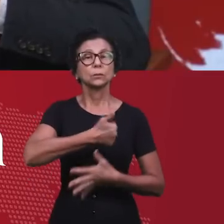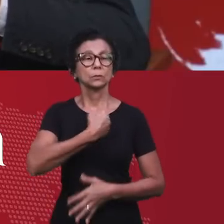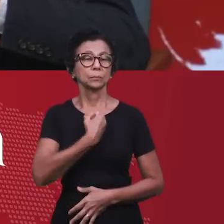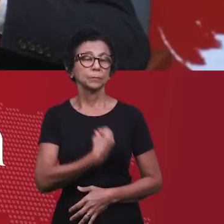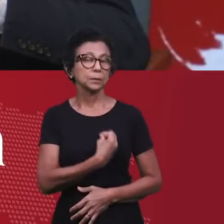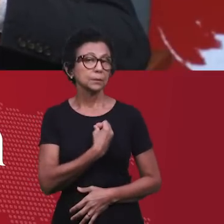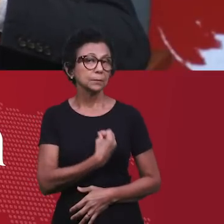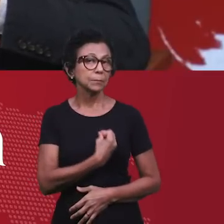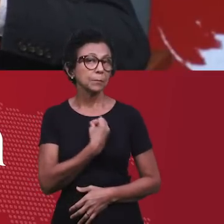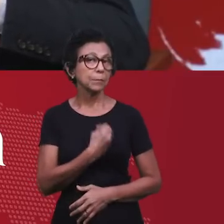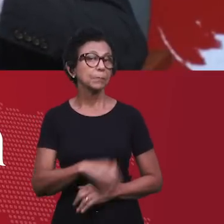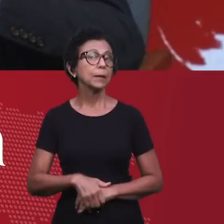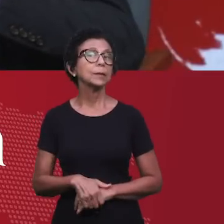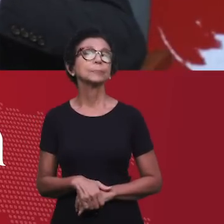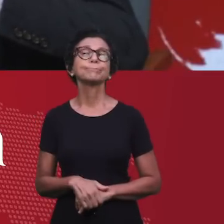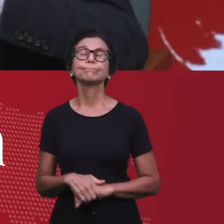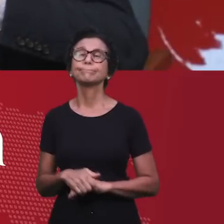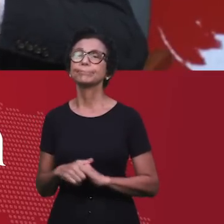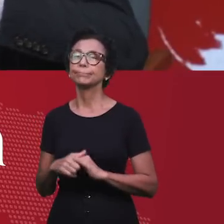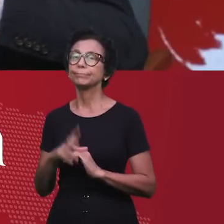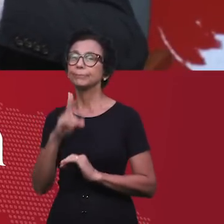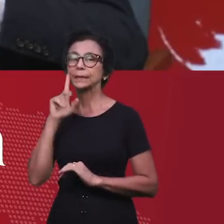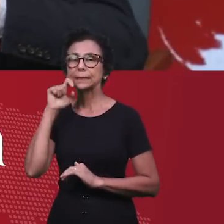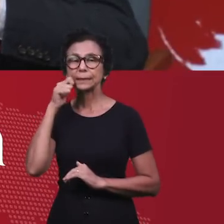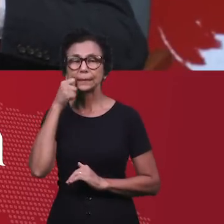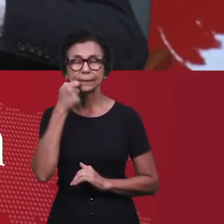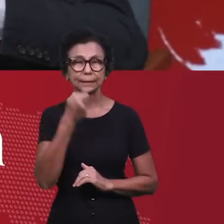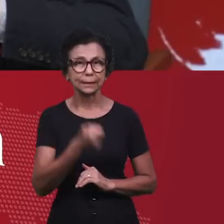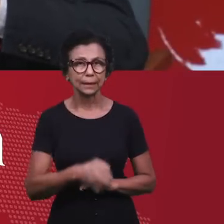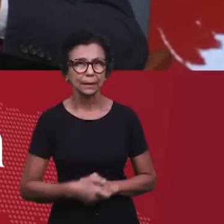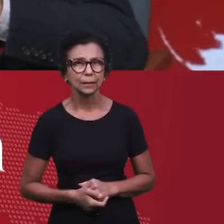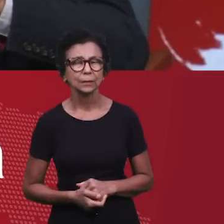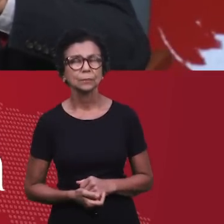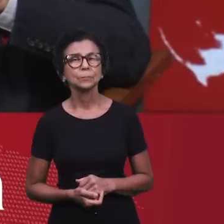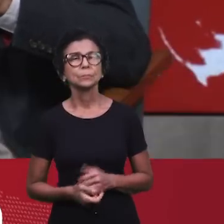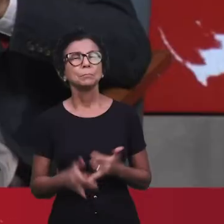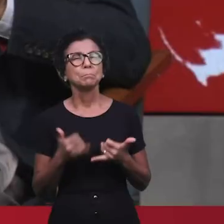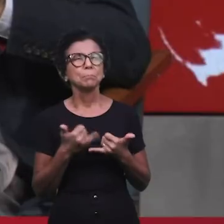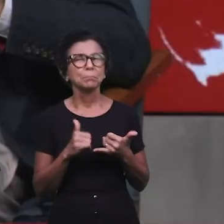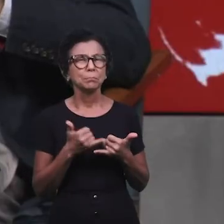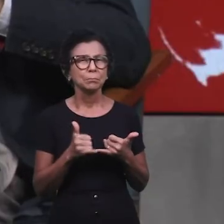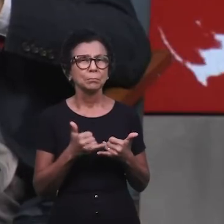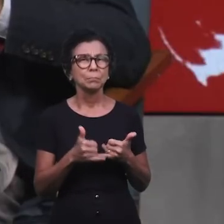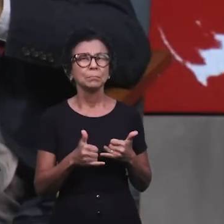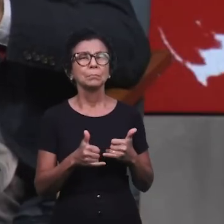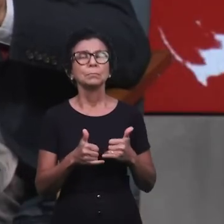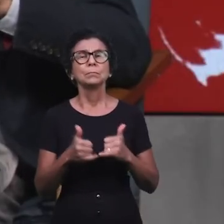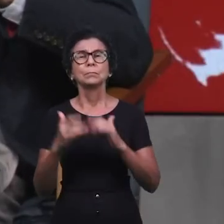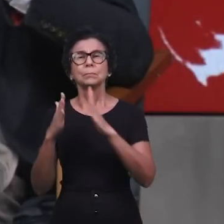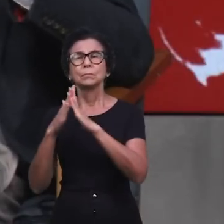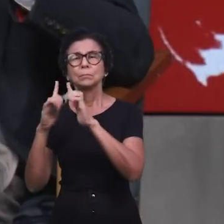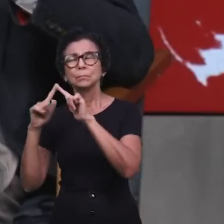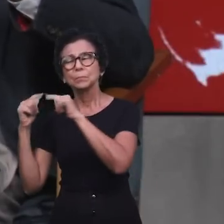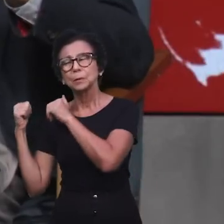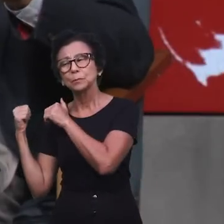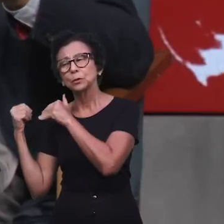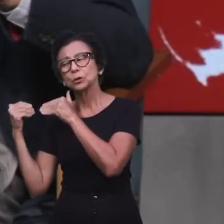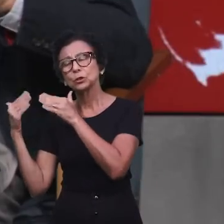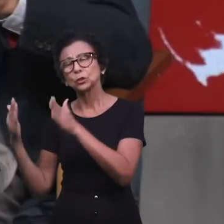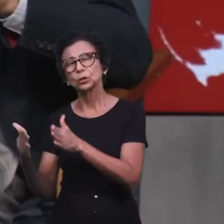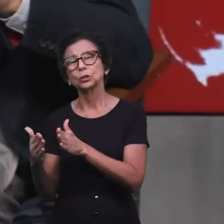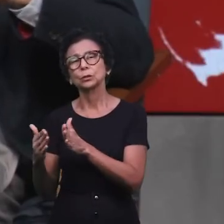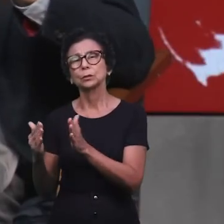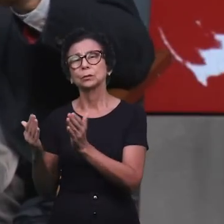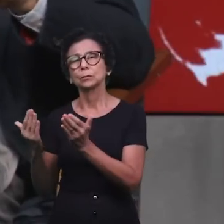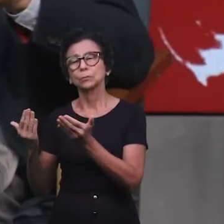da igreja como um todo. Isso é muito parecido com aquilo que aconteceu com a igreja primitiva. Tinham tudo em